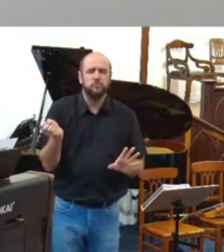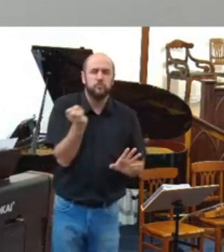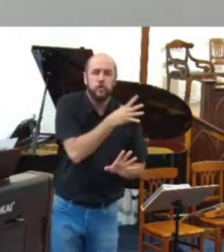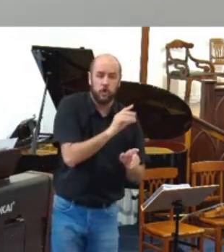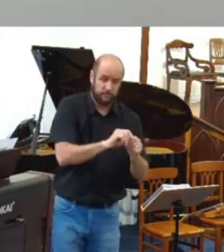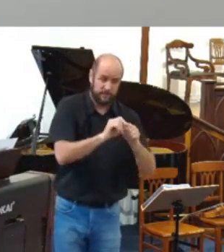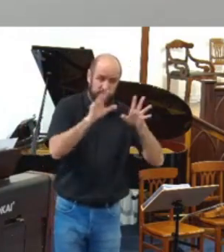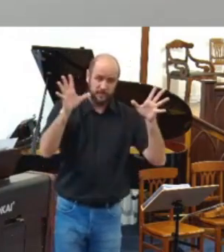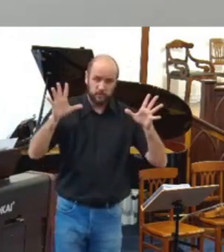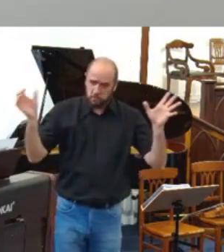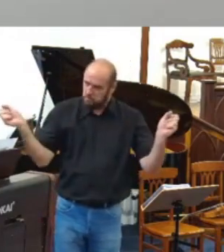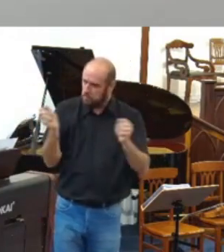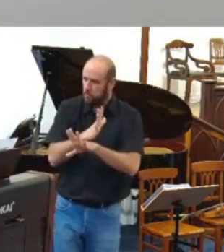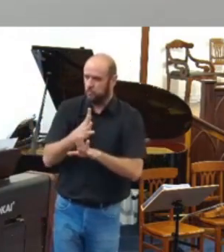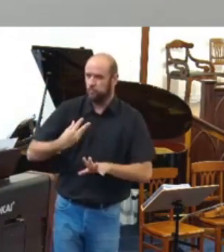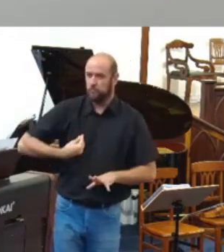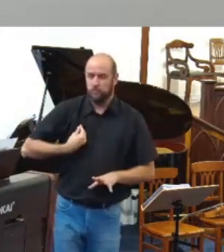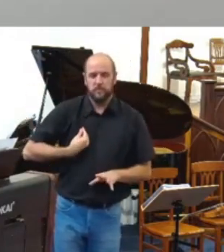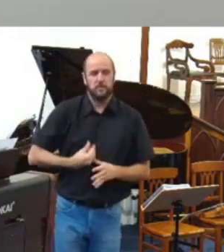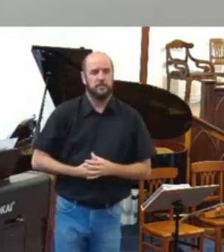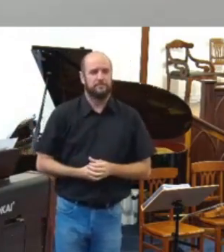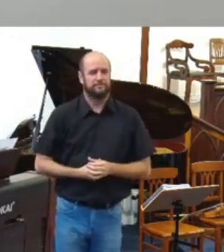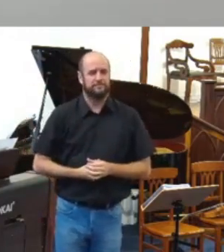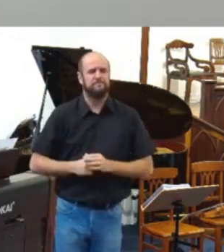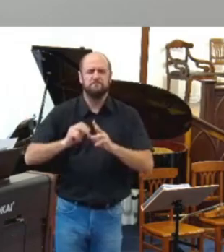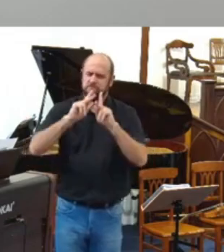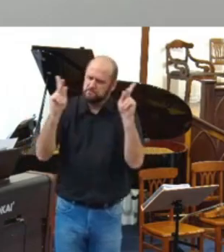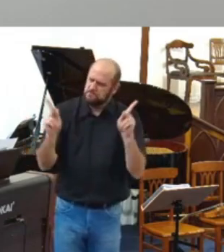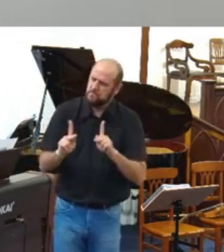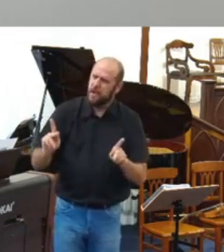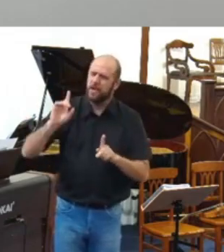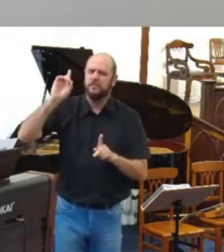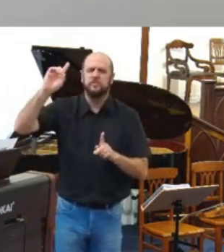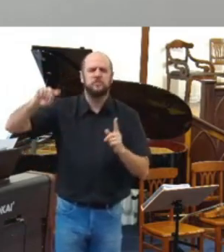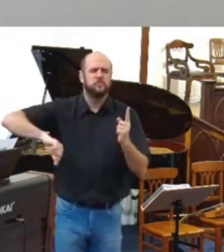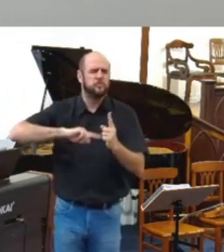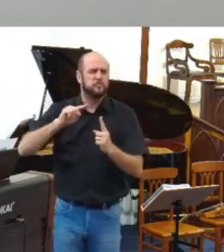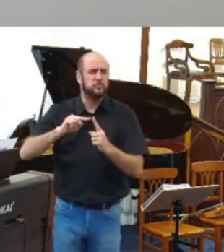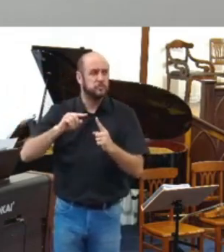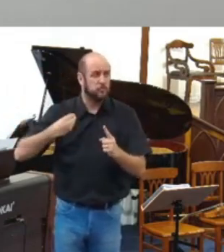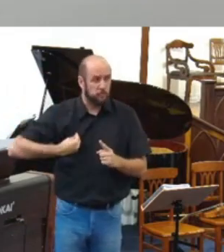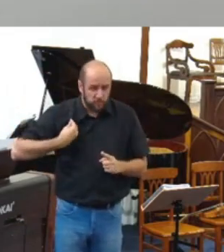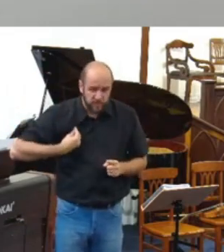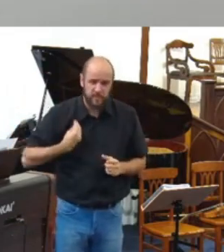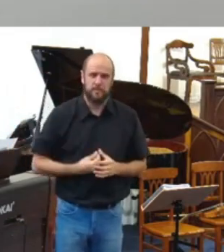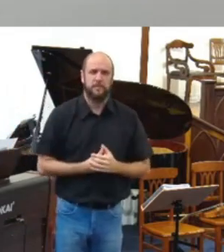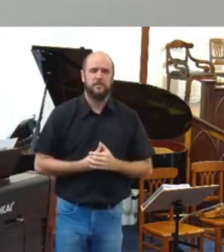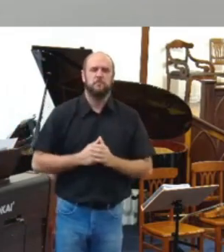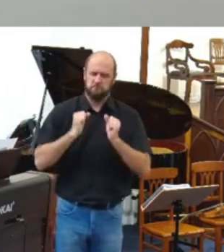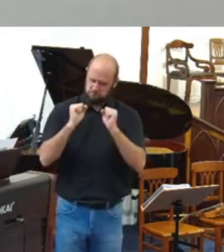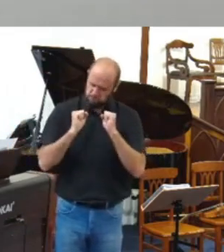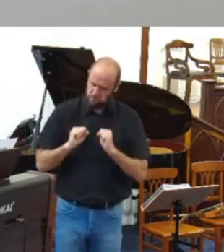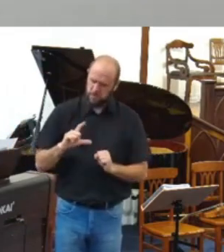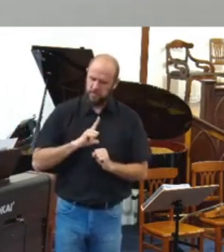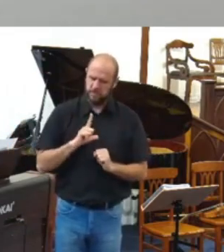criação, completa e viva, com paz com Deus, com propósito de vida e com